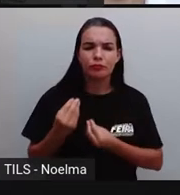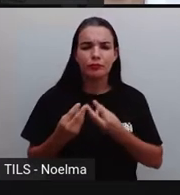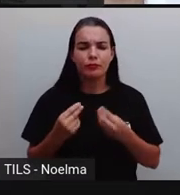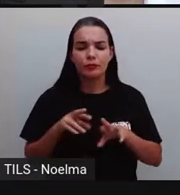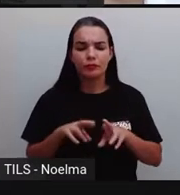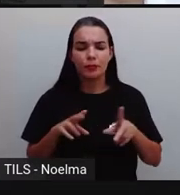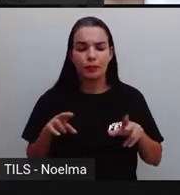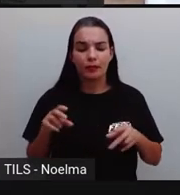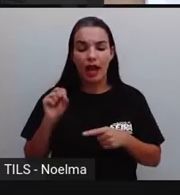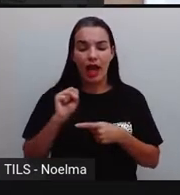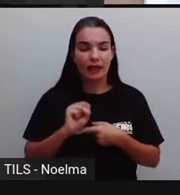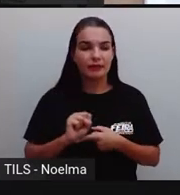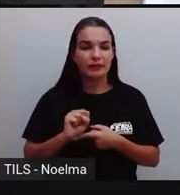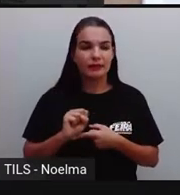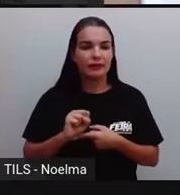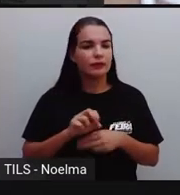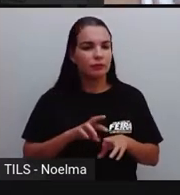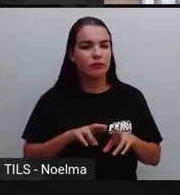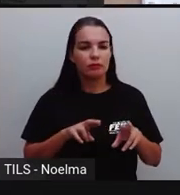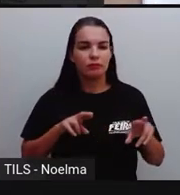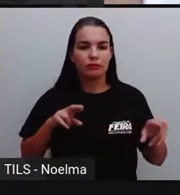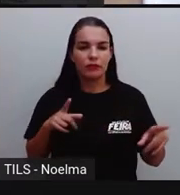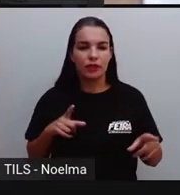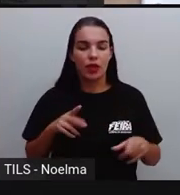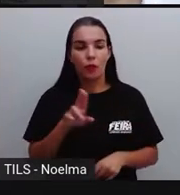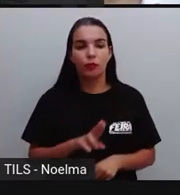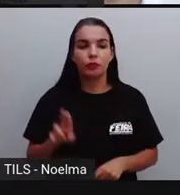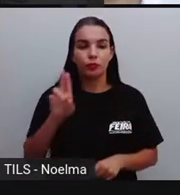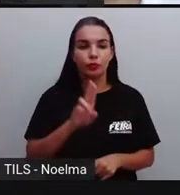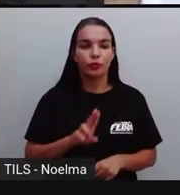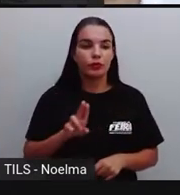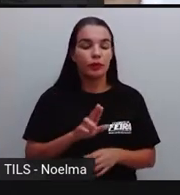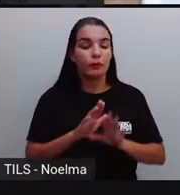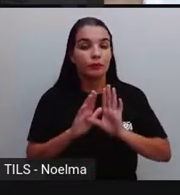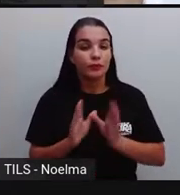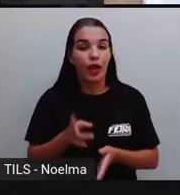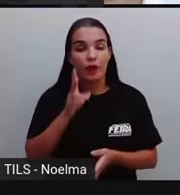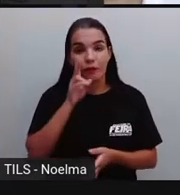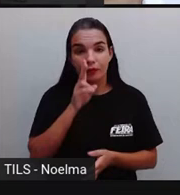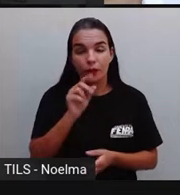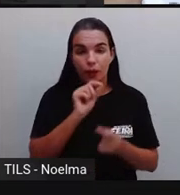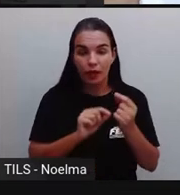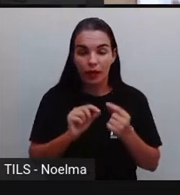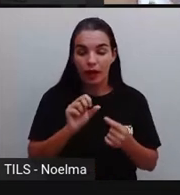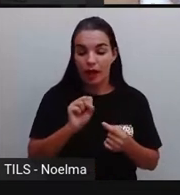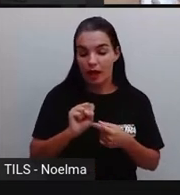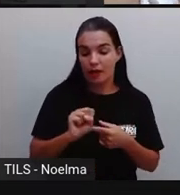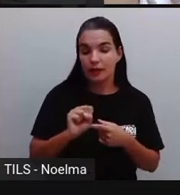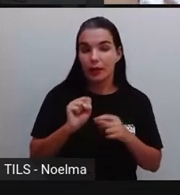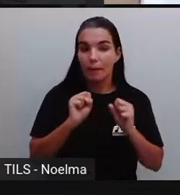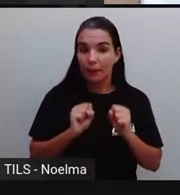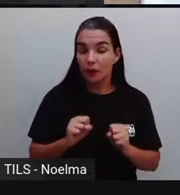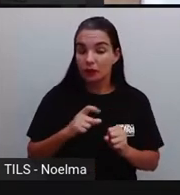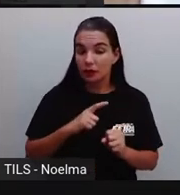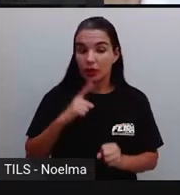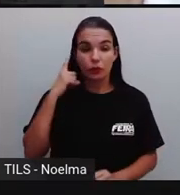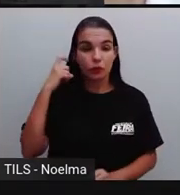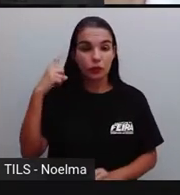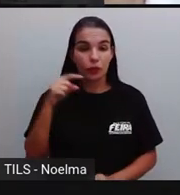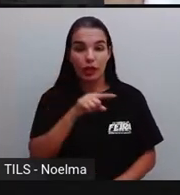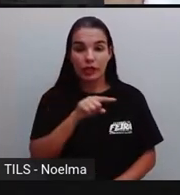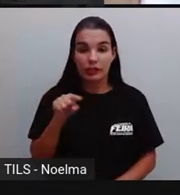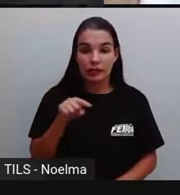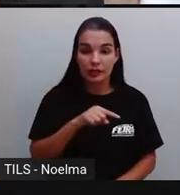a letra si? Então, ó, a gente já viu que nas palavrinhas, né, o si pode aparecer aí com som de z.